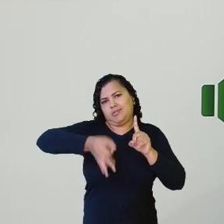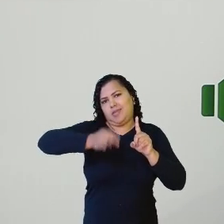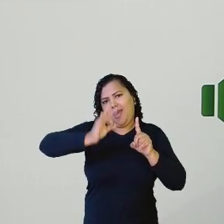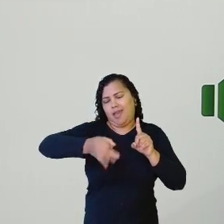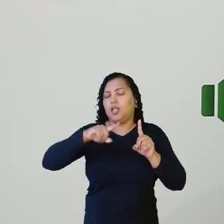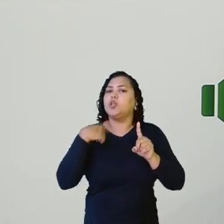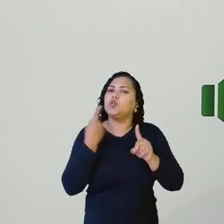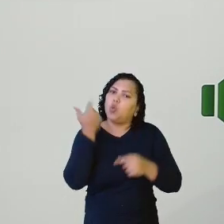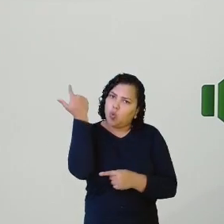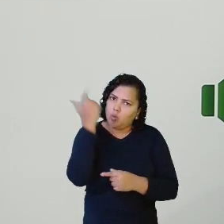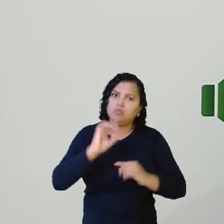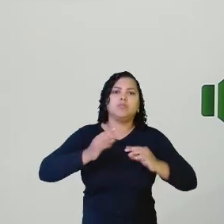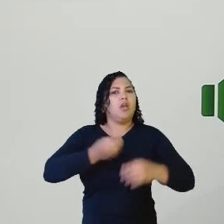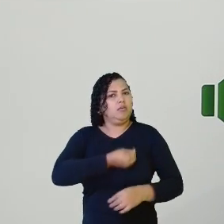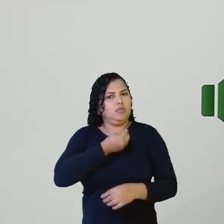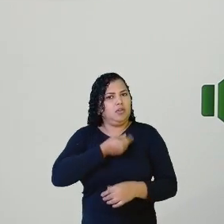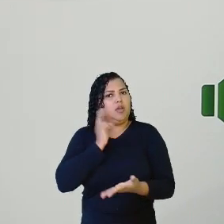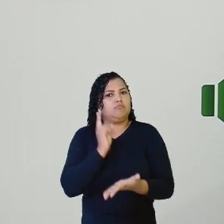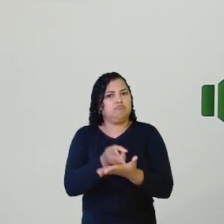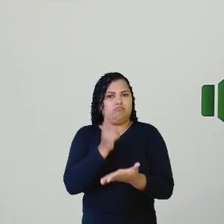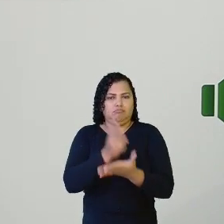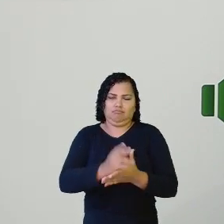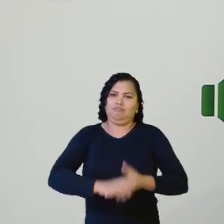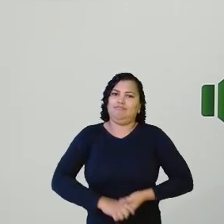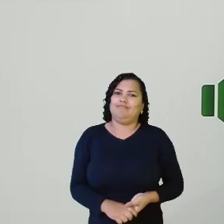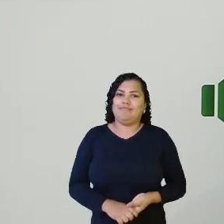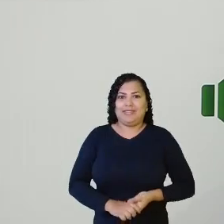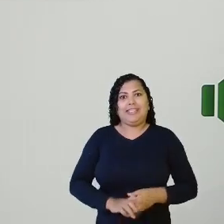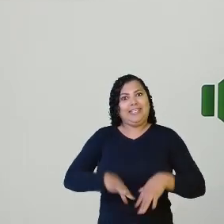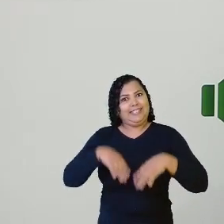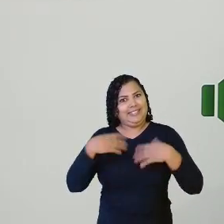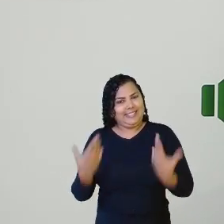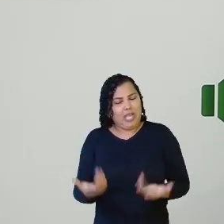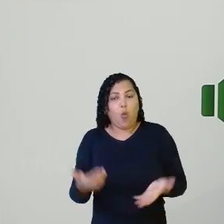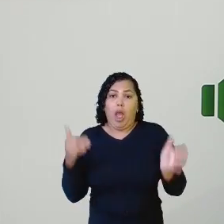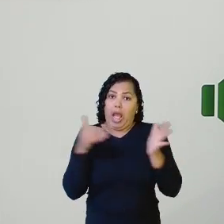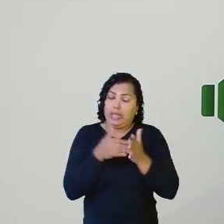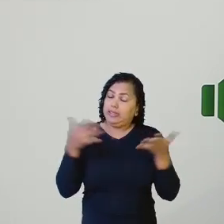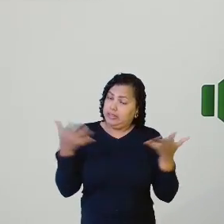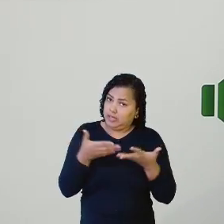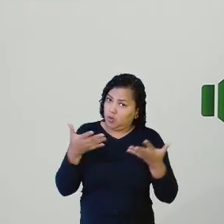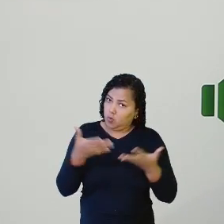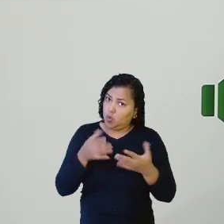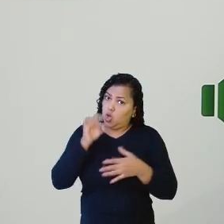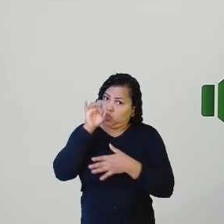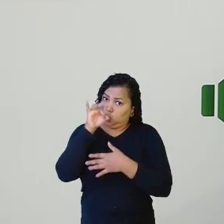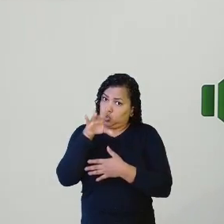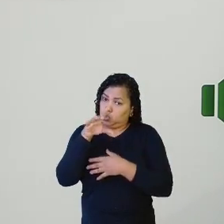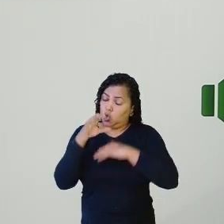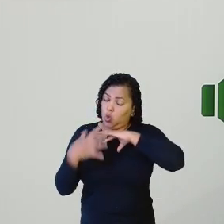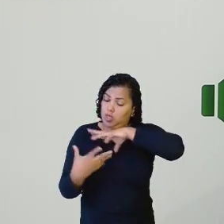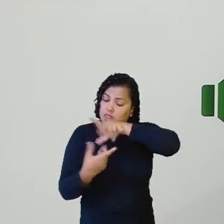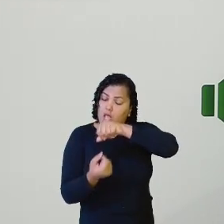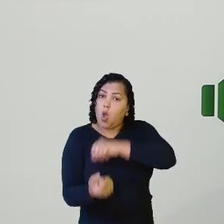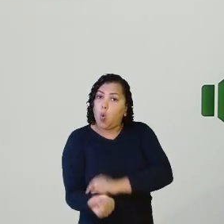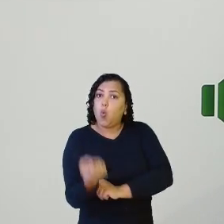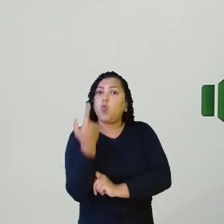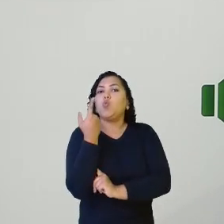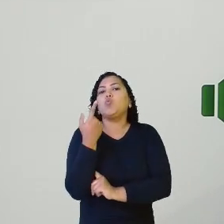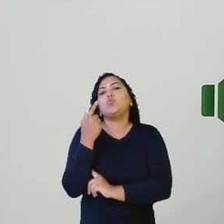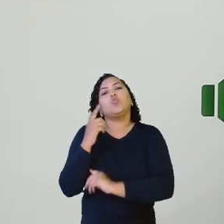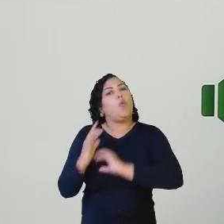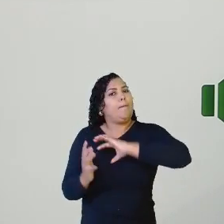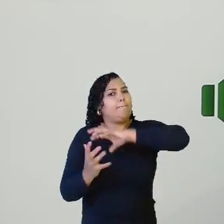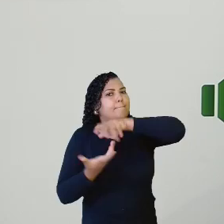possamos sobreviver aqui dentro. Por isso que a gente diz que, até agora, nós identificamos o planeta Terra como o planeta que tem vida.